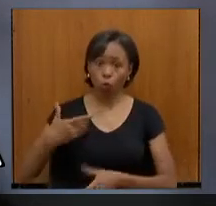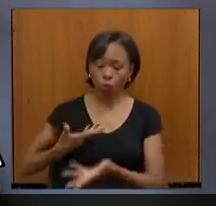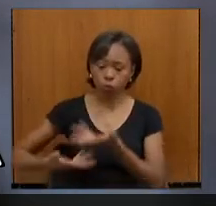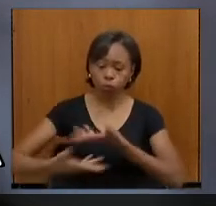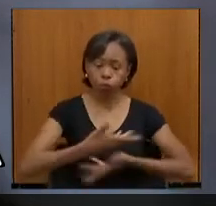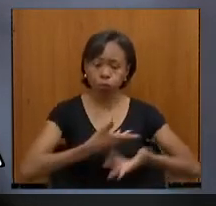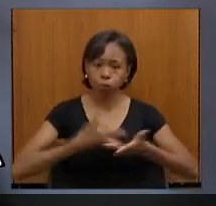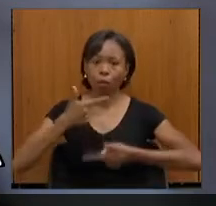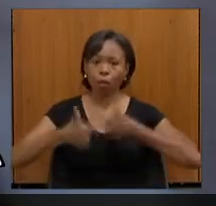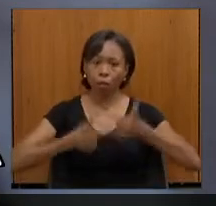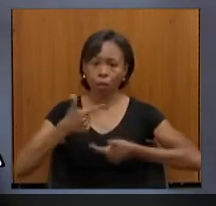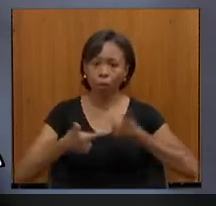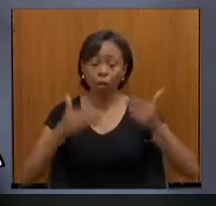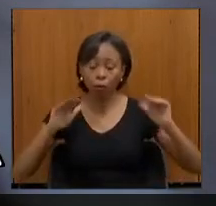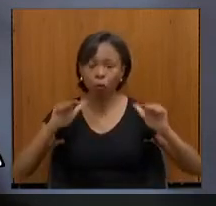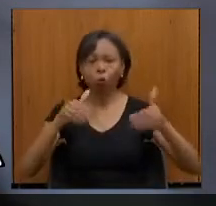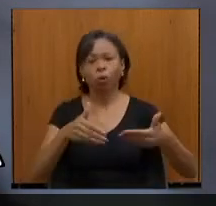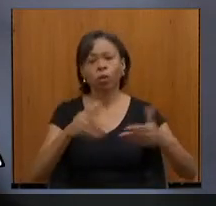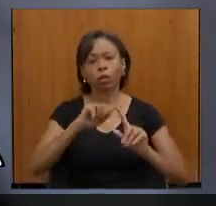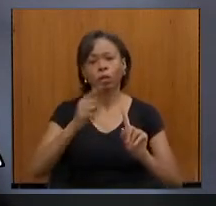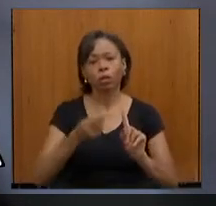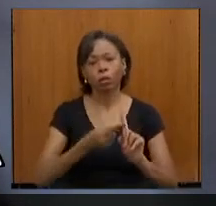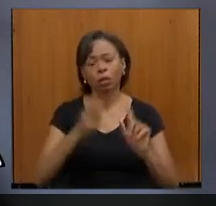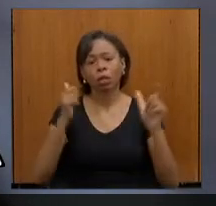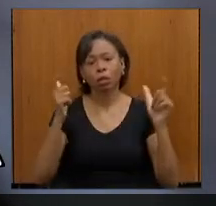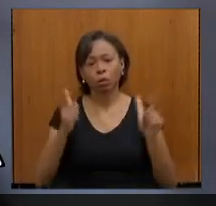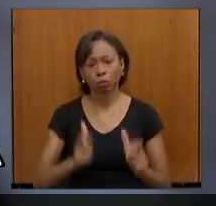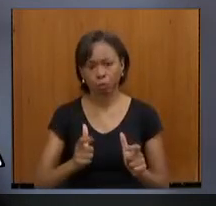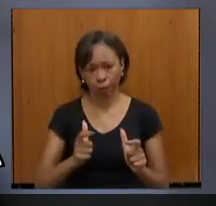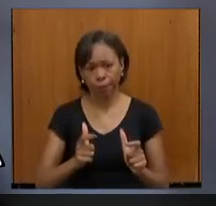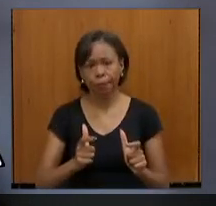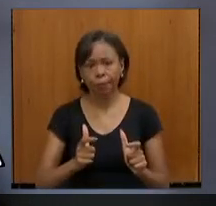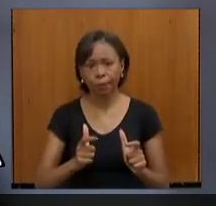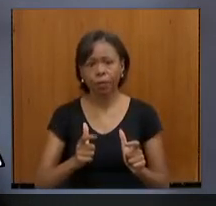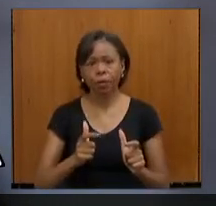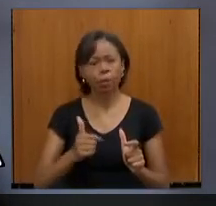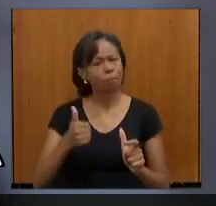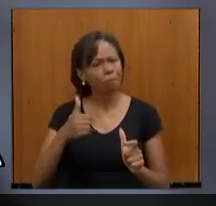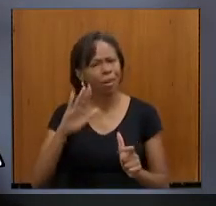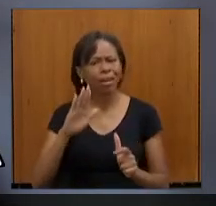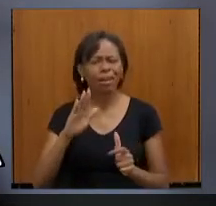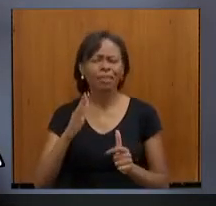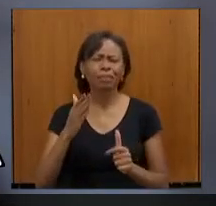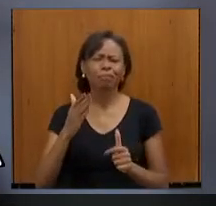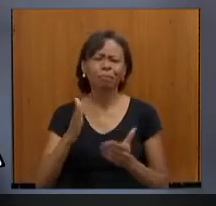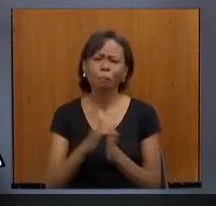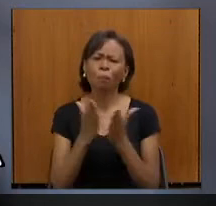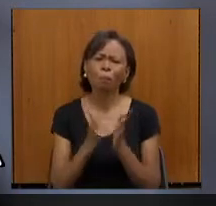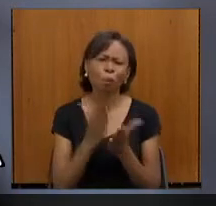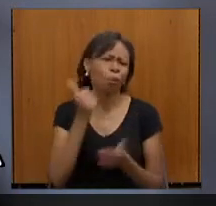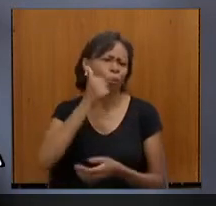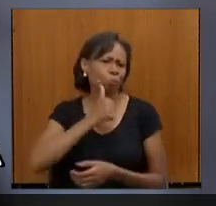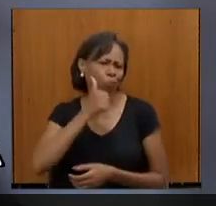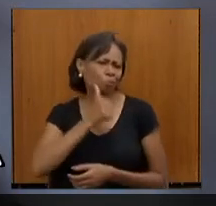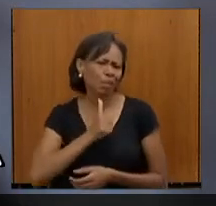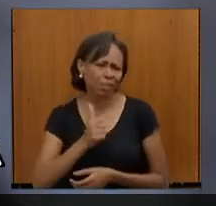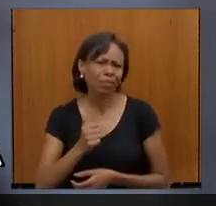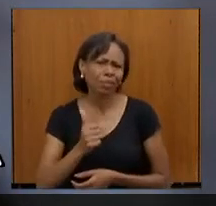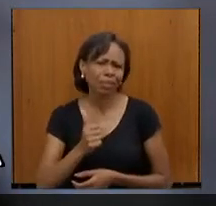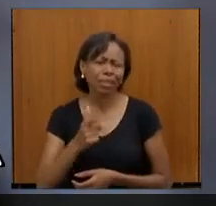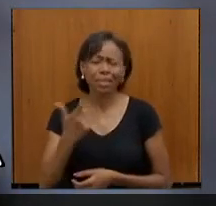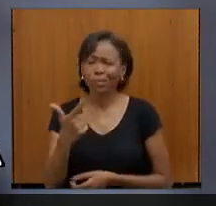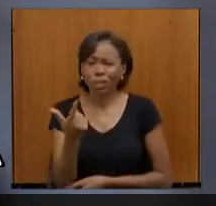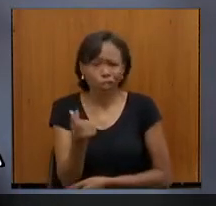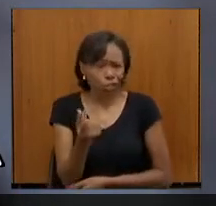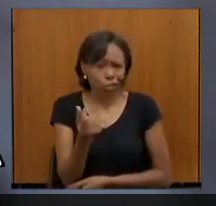origem. Principalmente, e aqui eu estou falando das mulheres mais pobres, das mulheres que, às vezes, não têm o dinheiro